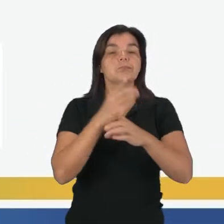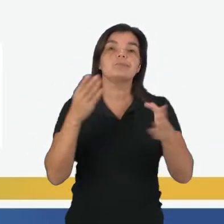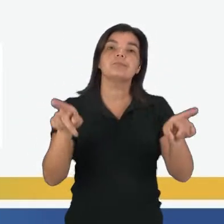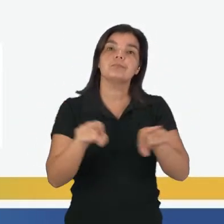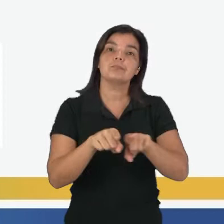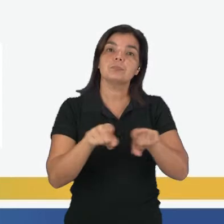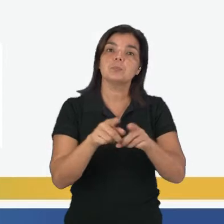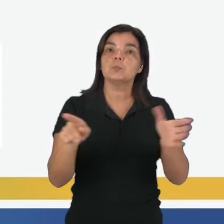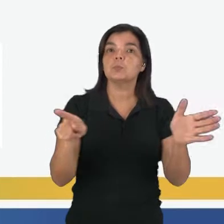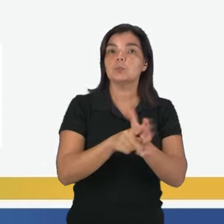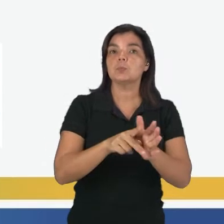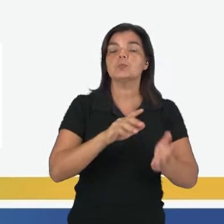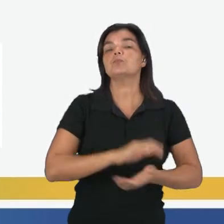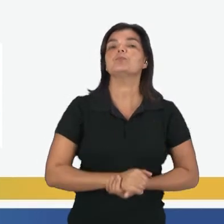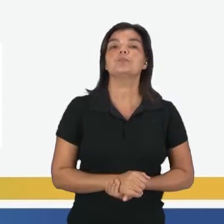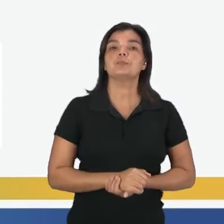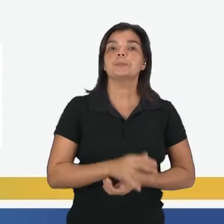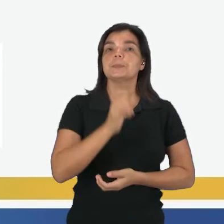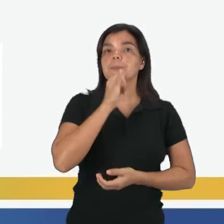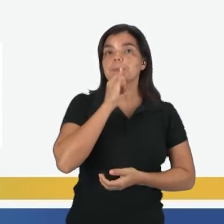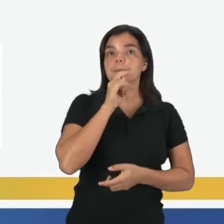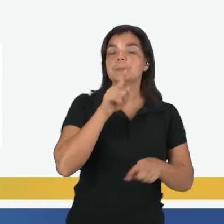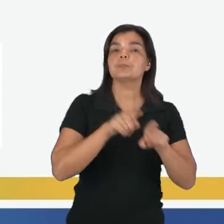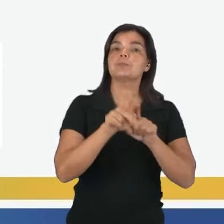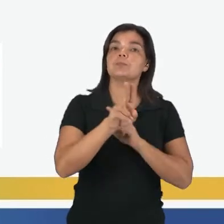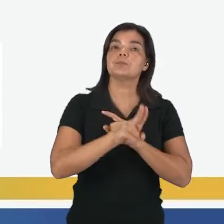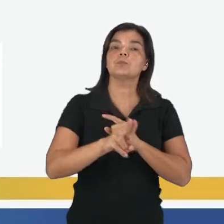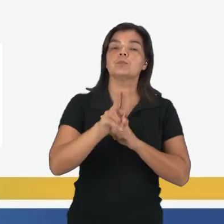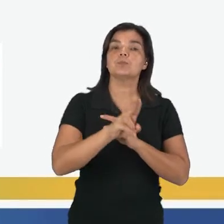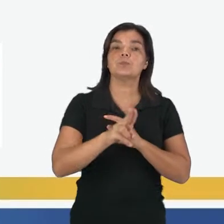como o próprio exemplo diz, usando